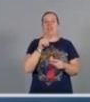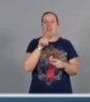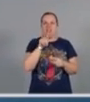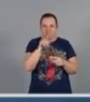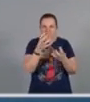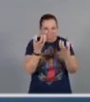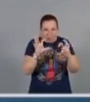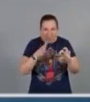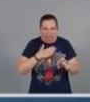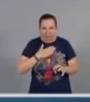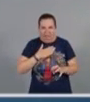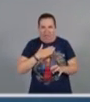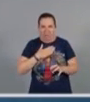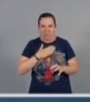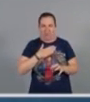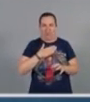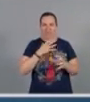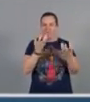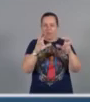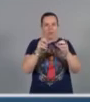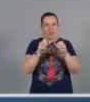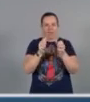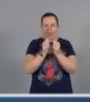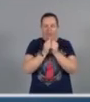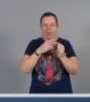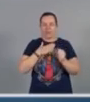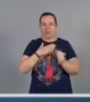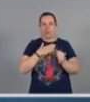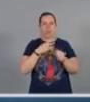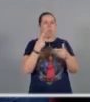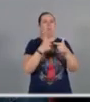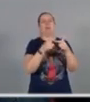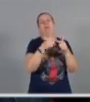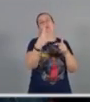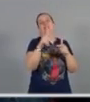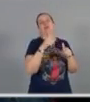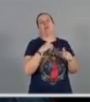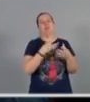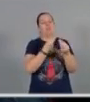pulando chega te humilhando É porque no fundo tá com inveja